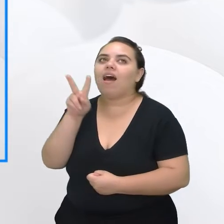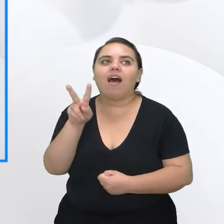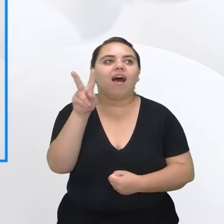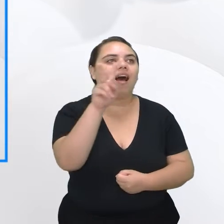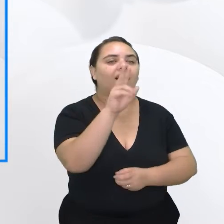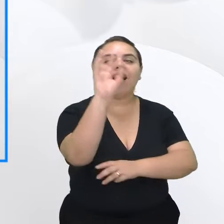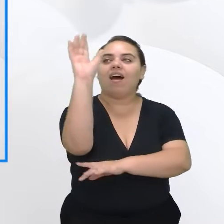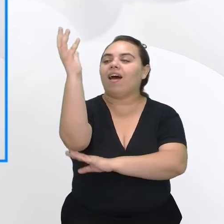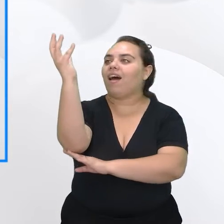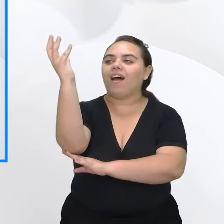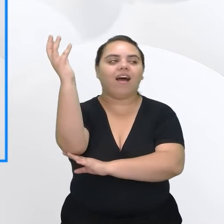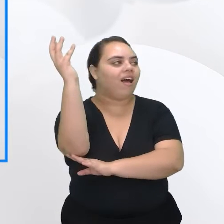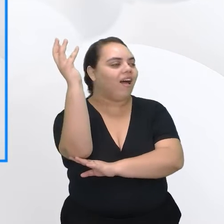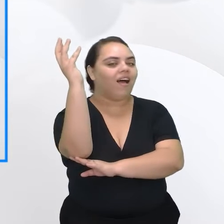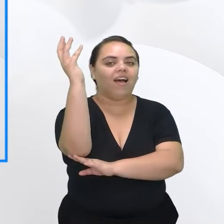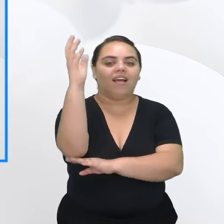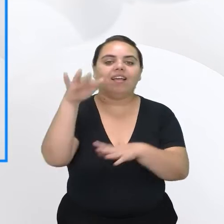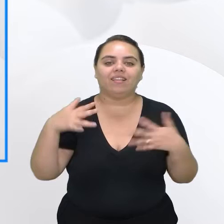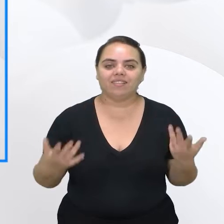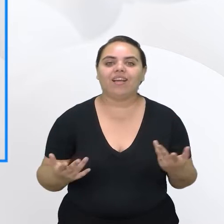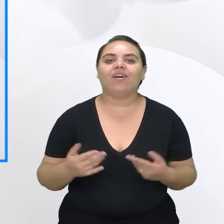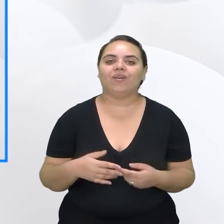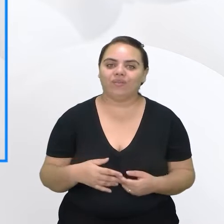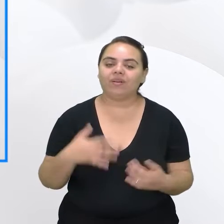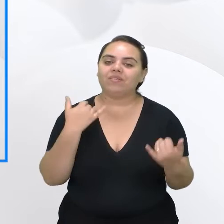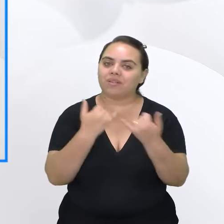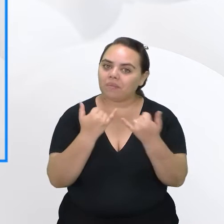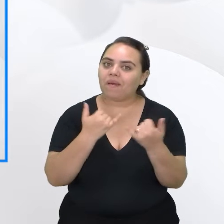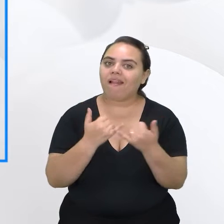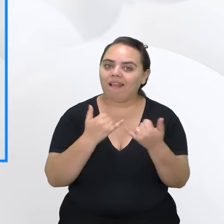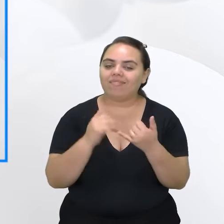solo. Então, essa é a cara da mini floresta.